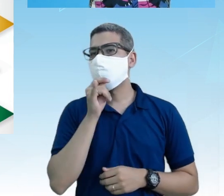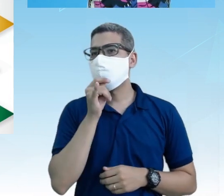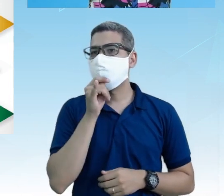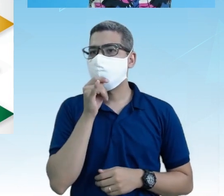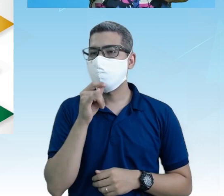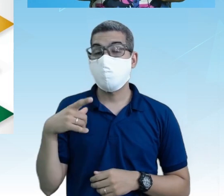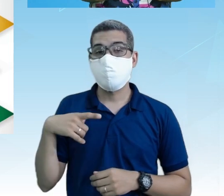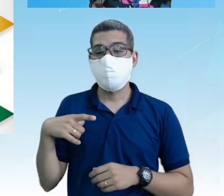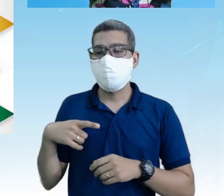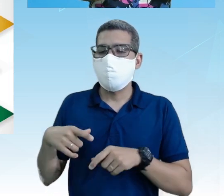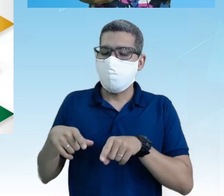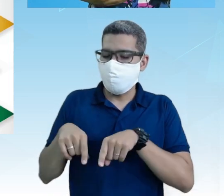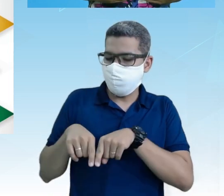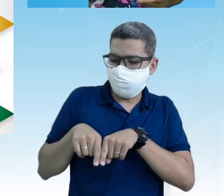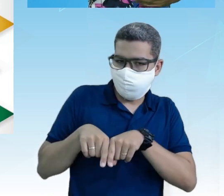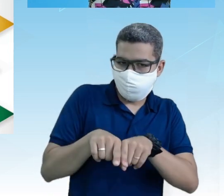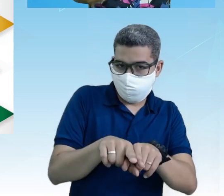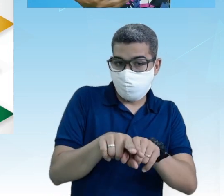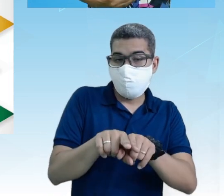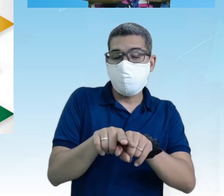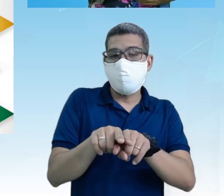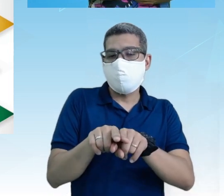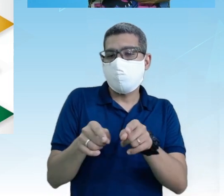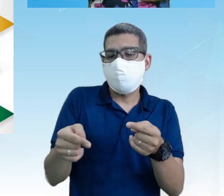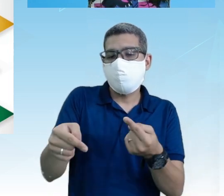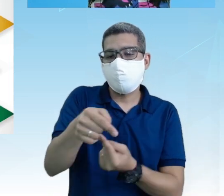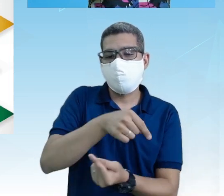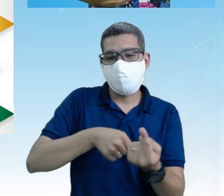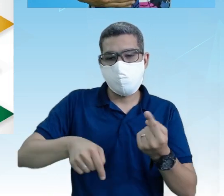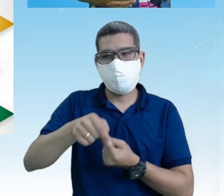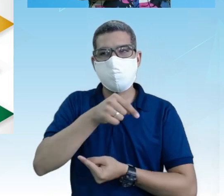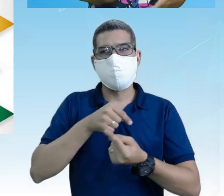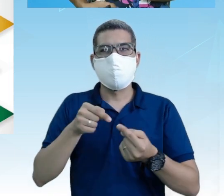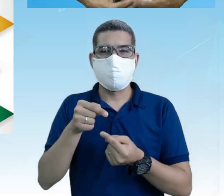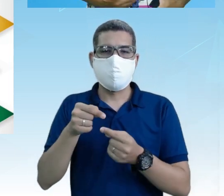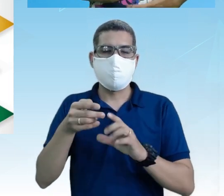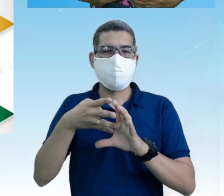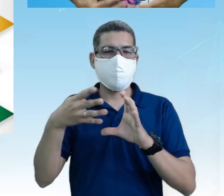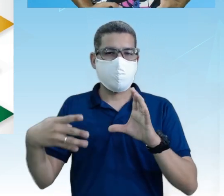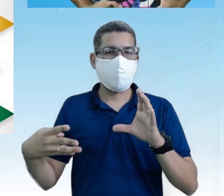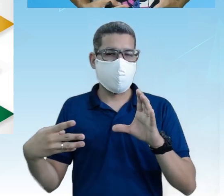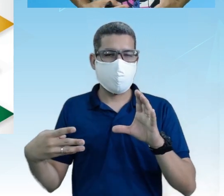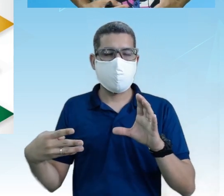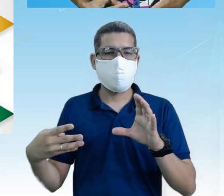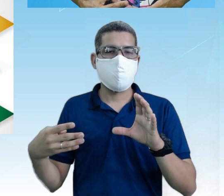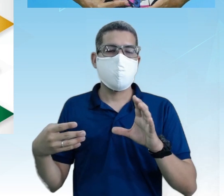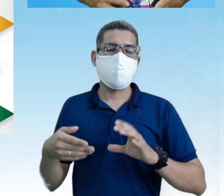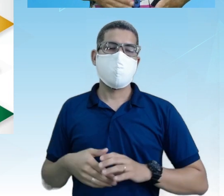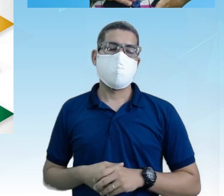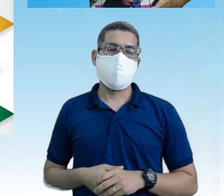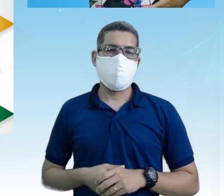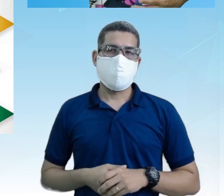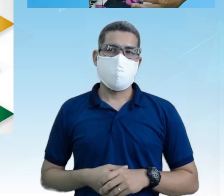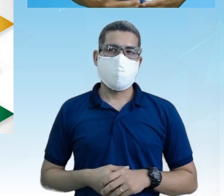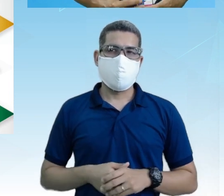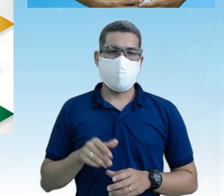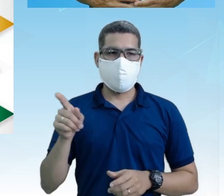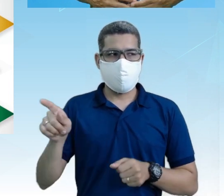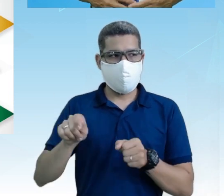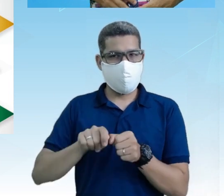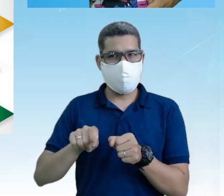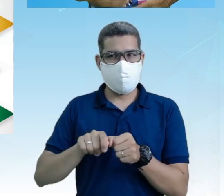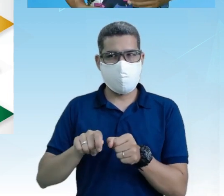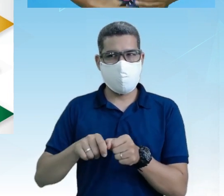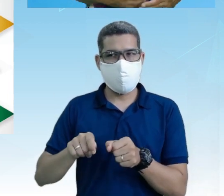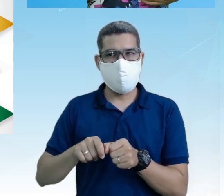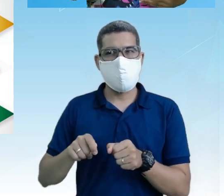seu cruzamento, fazendo essa troca de células germinativas, ele não produz